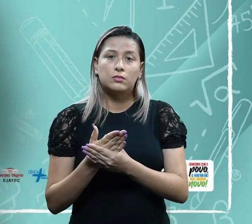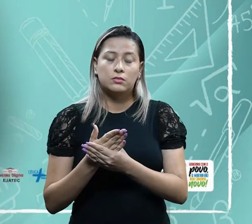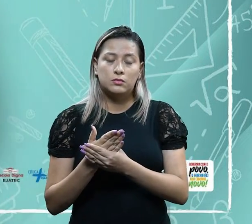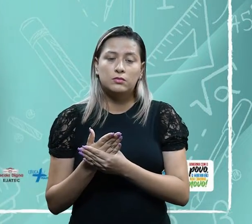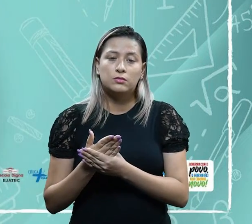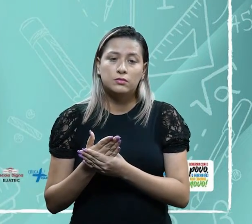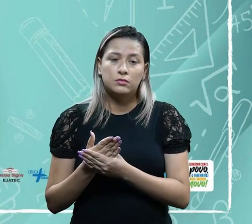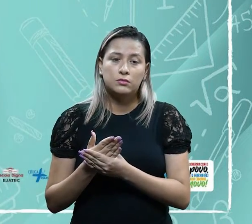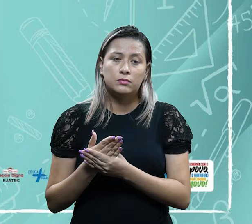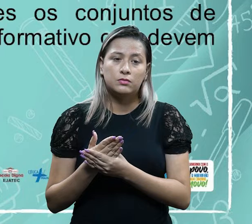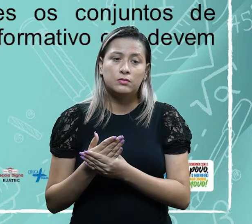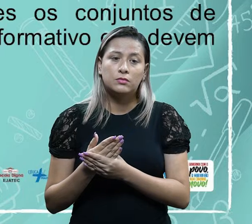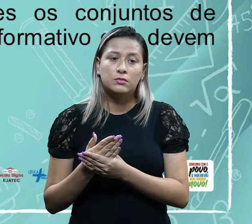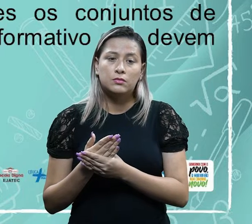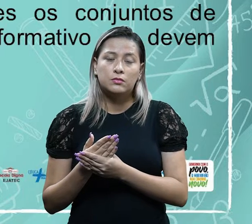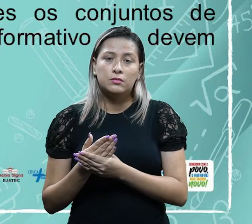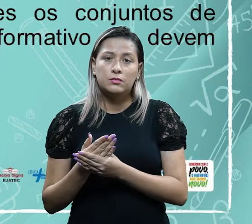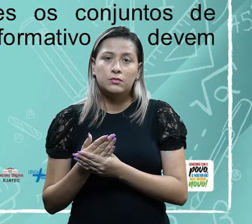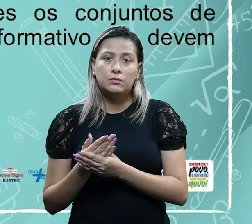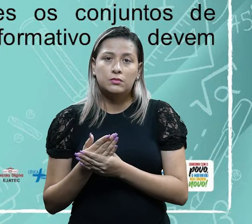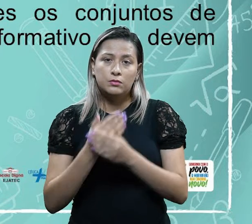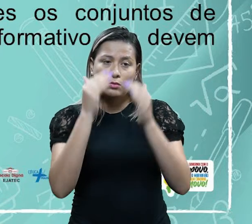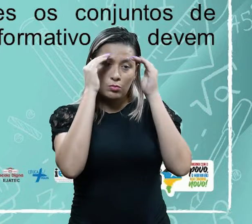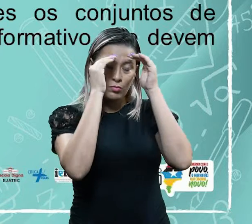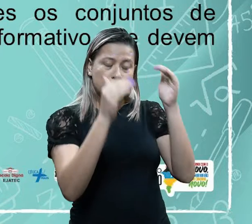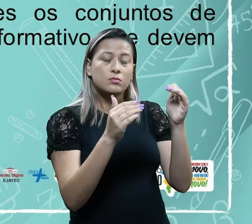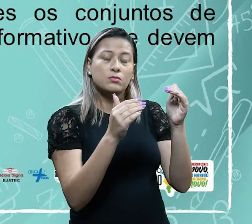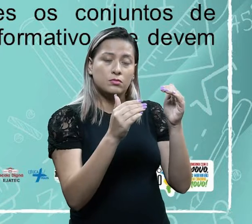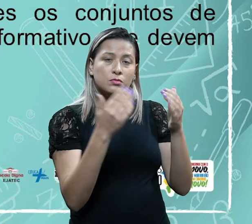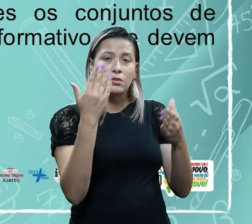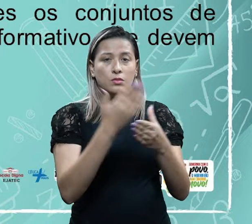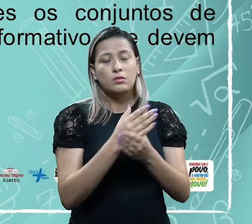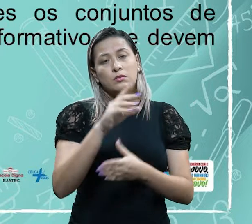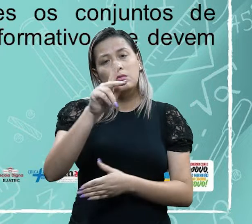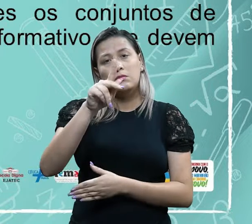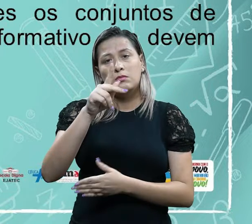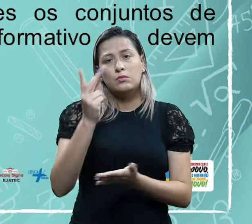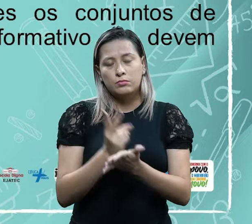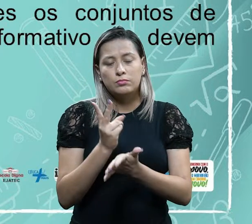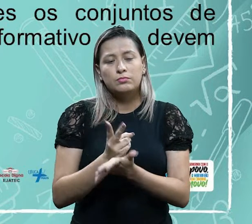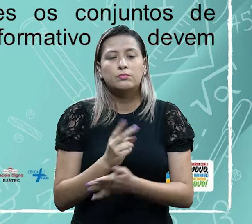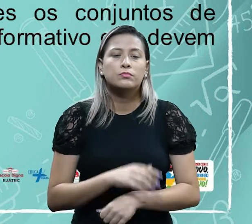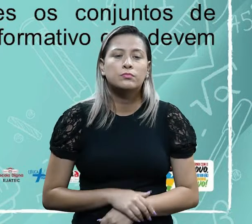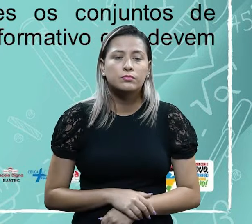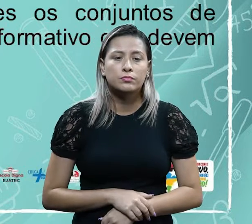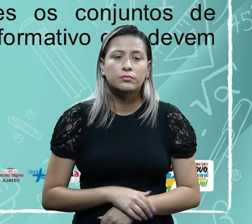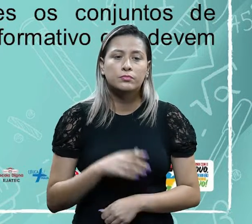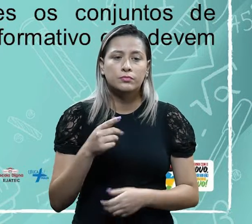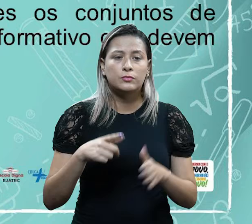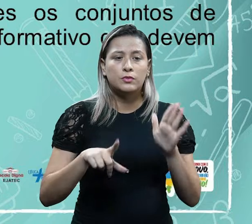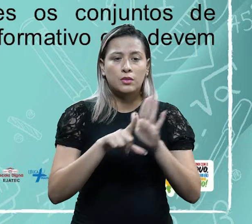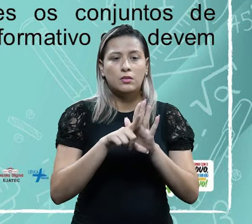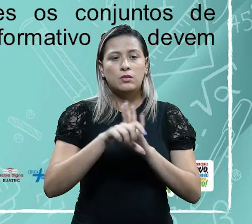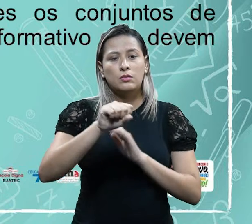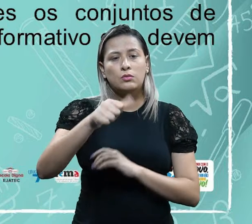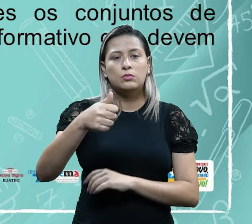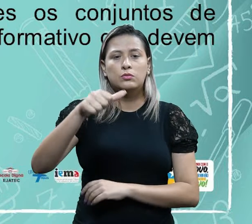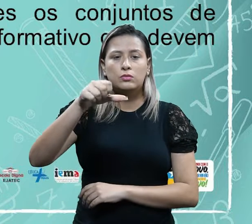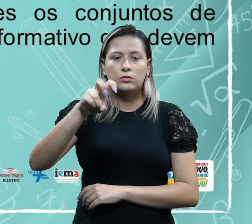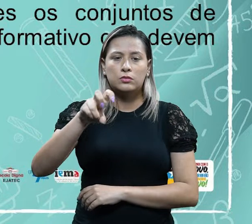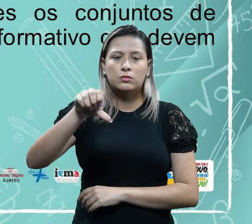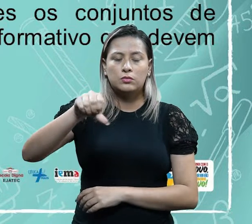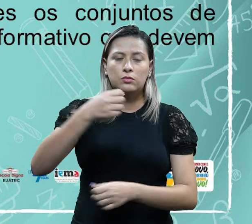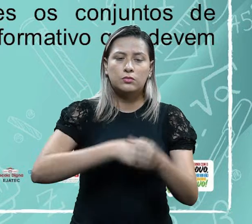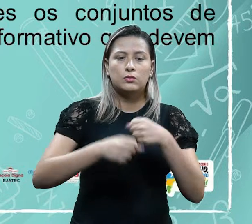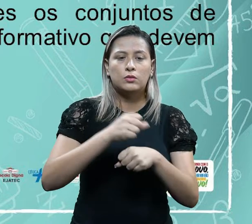intermediário, ele é subordinado ao arquivo permanente. Também lá na Lei de 8.159 de 91, lá no